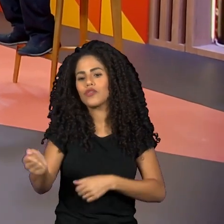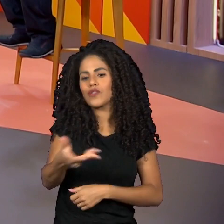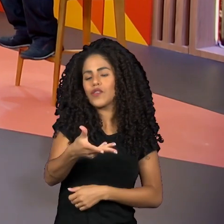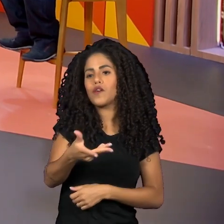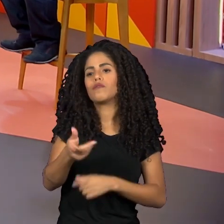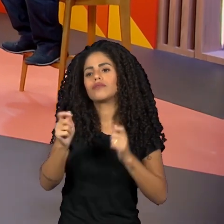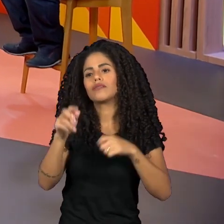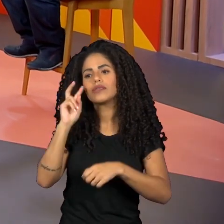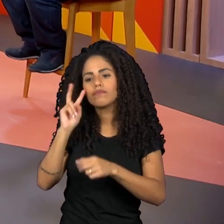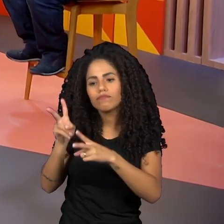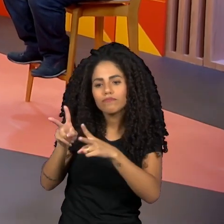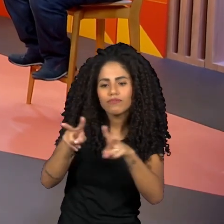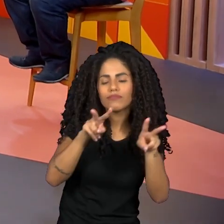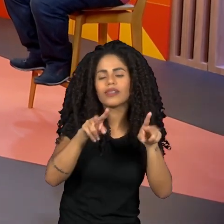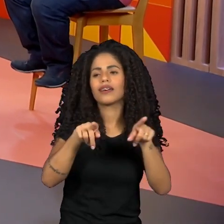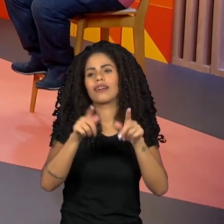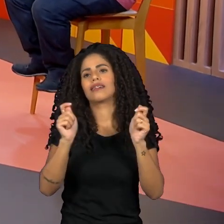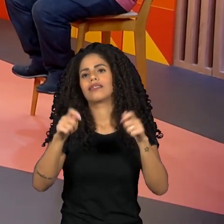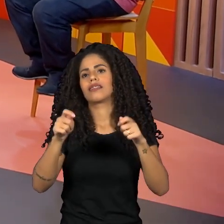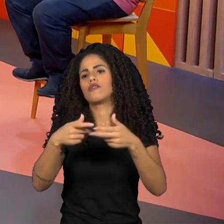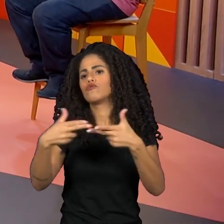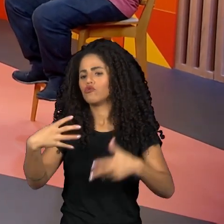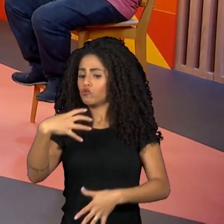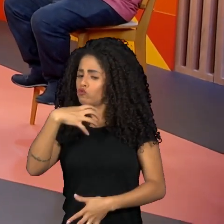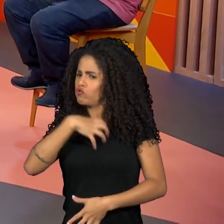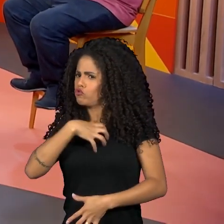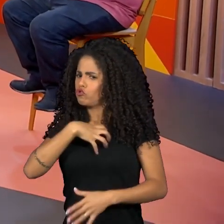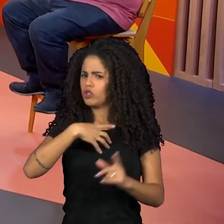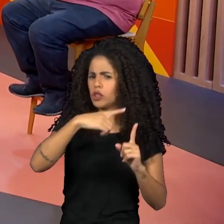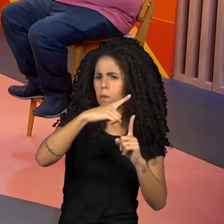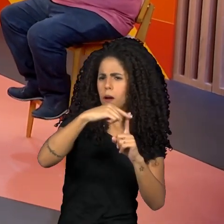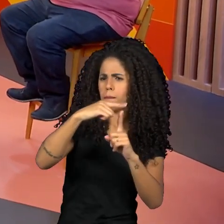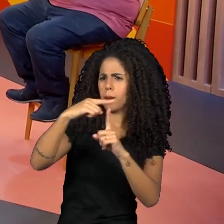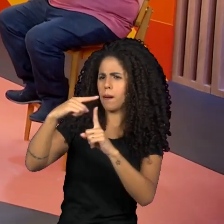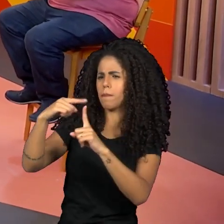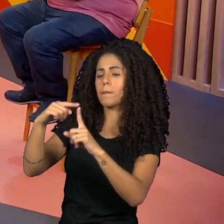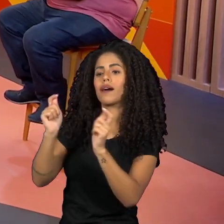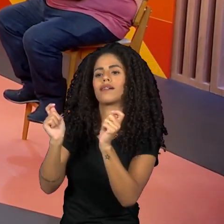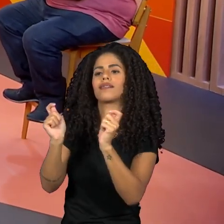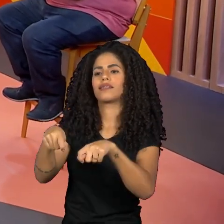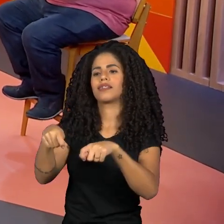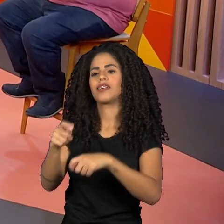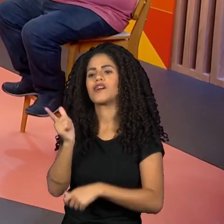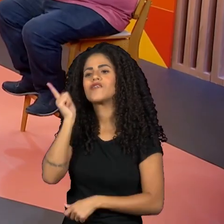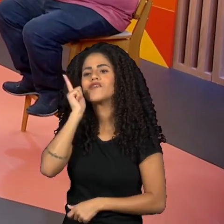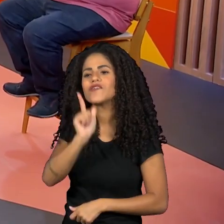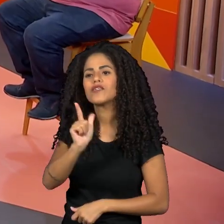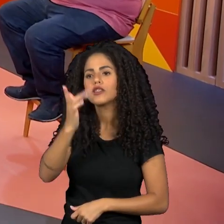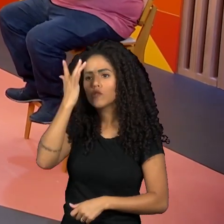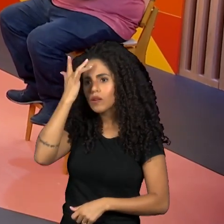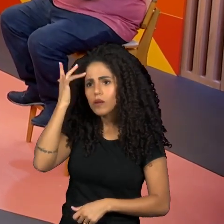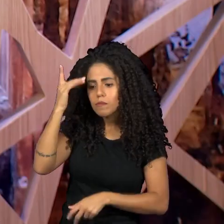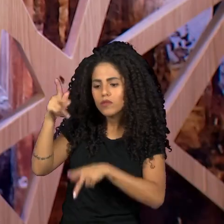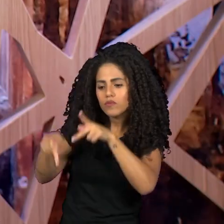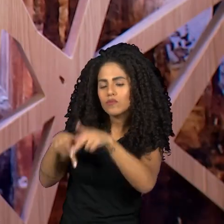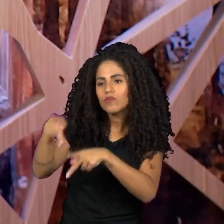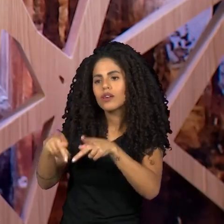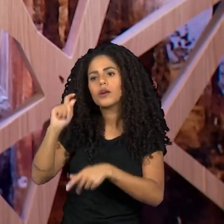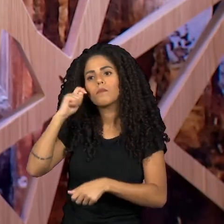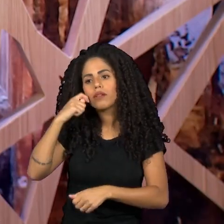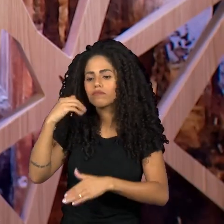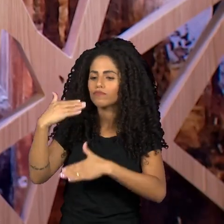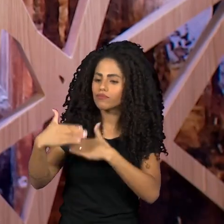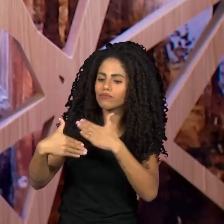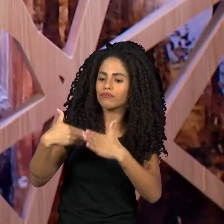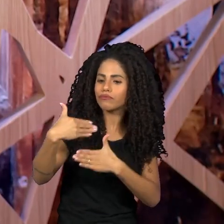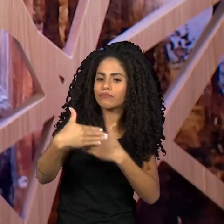vai vendo nas congadas, nas várias formas de organização que o povo negro foi se constituindo,